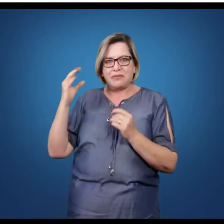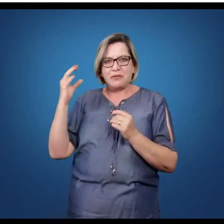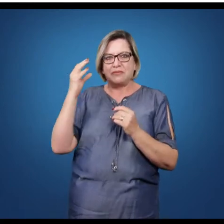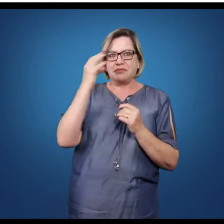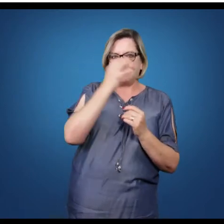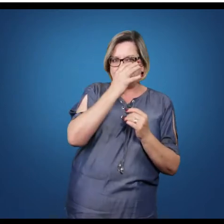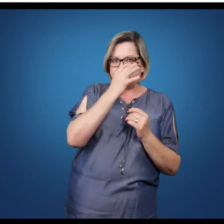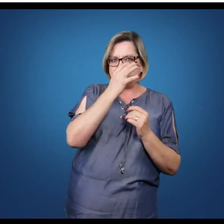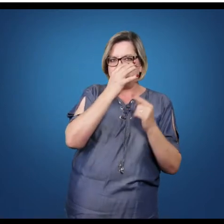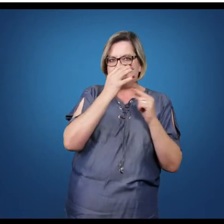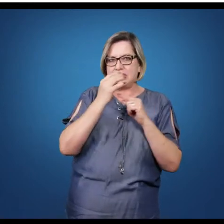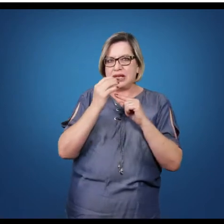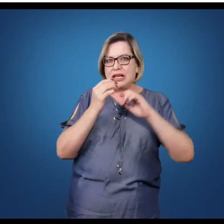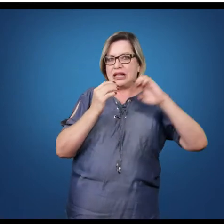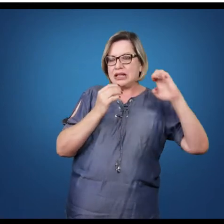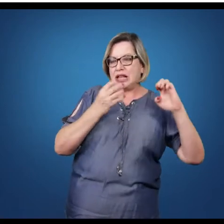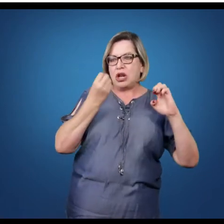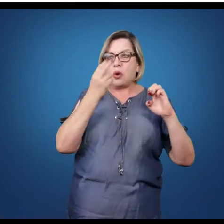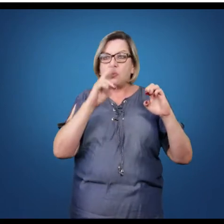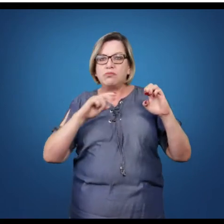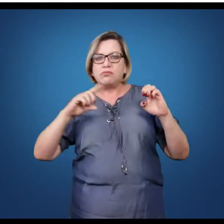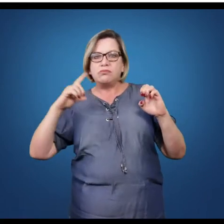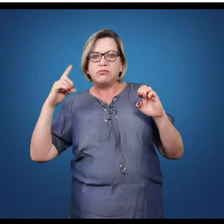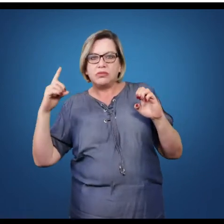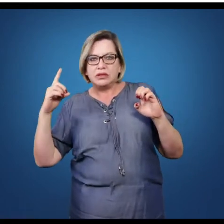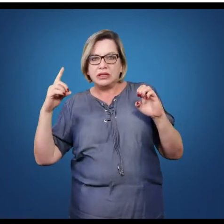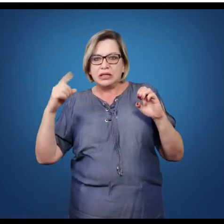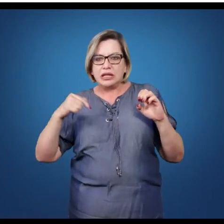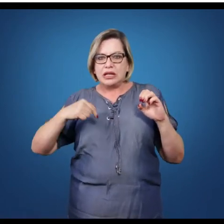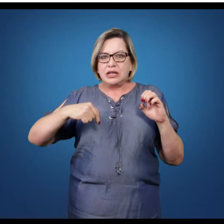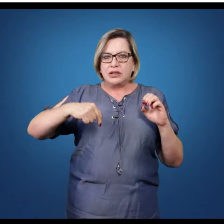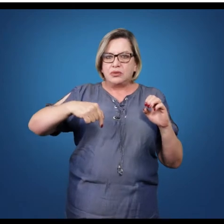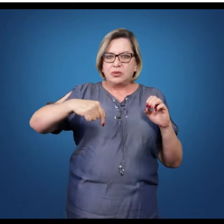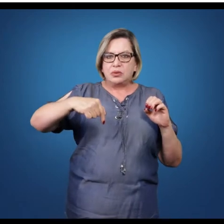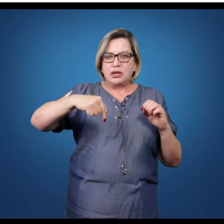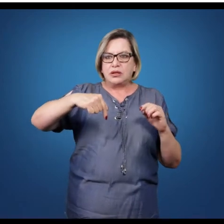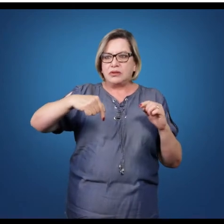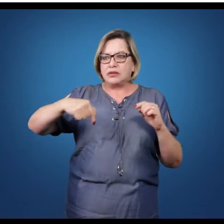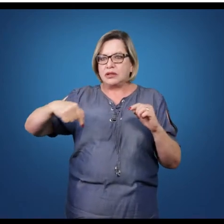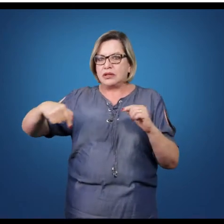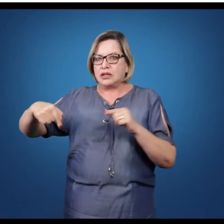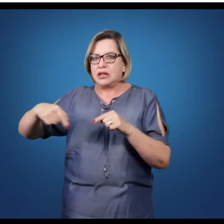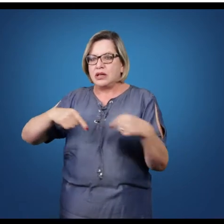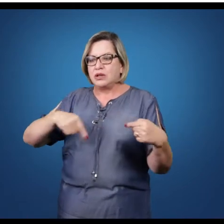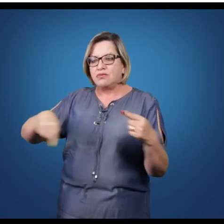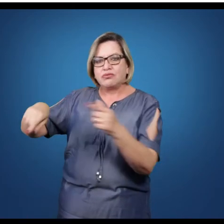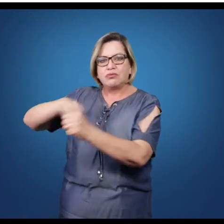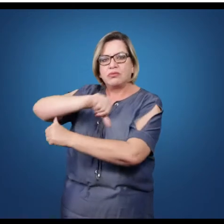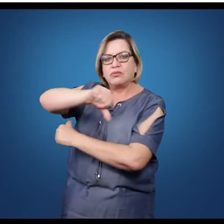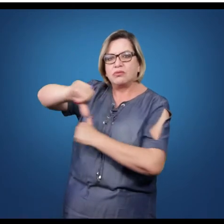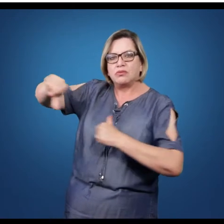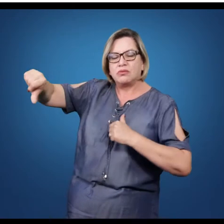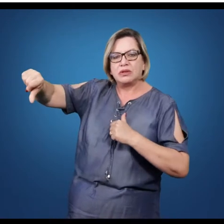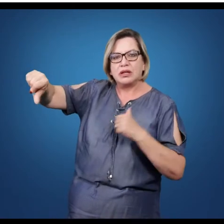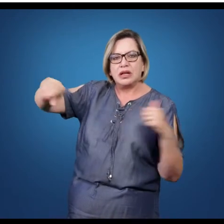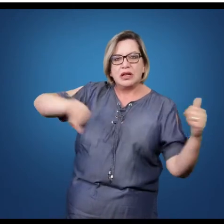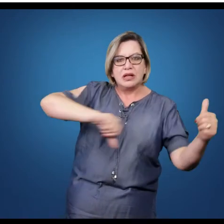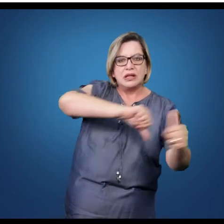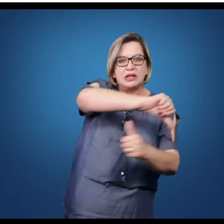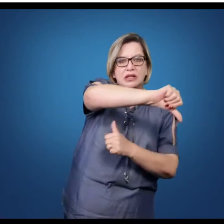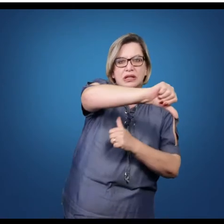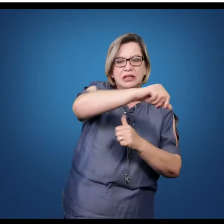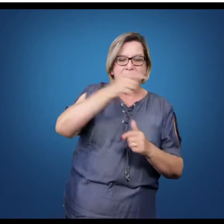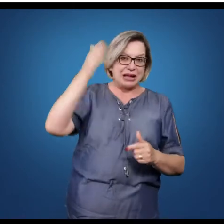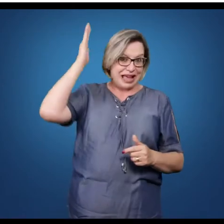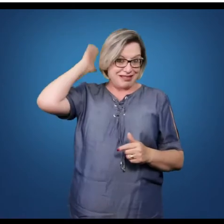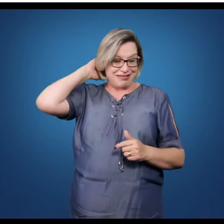bola para o aluno da esquerda ou da direita e vai seguir a trajetória da bola trocando de local. E sempre passando por trás